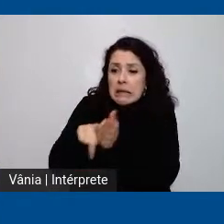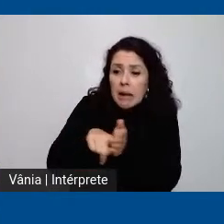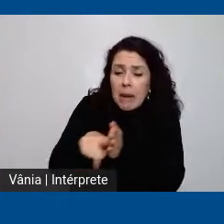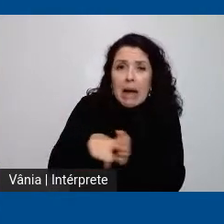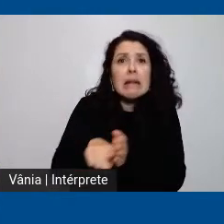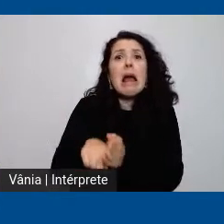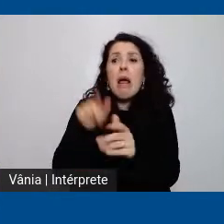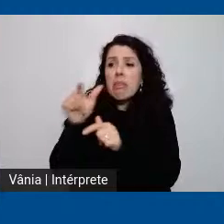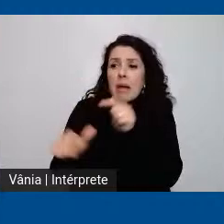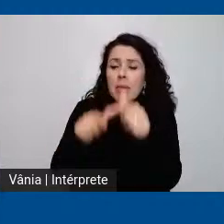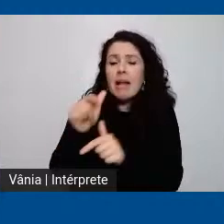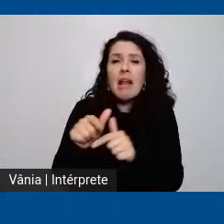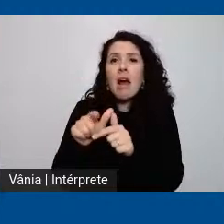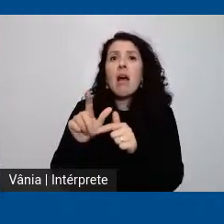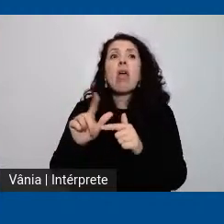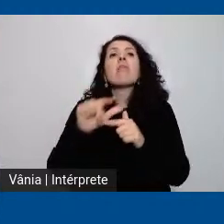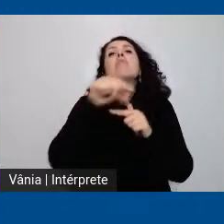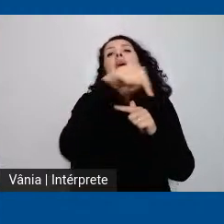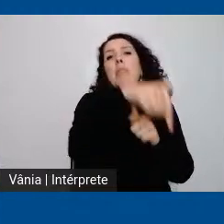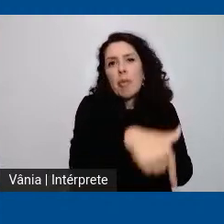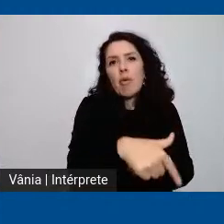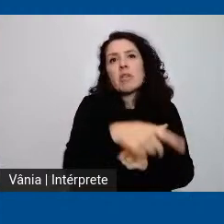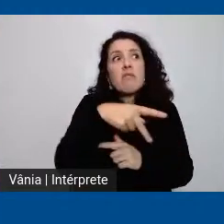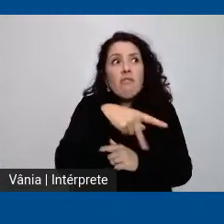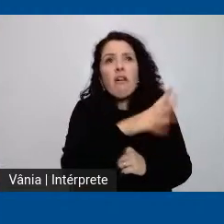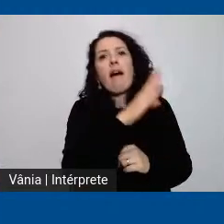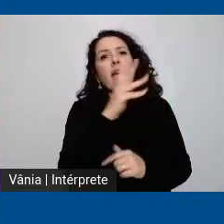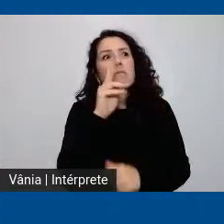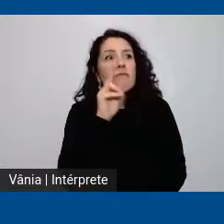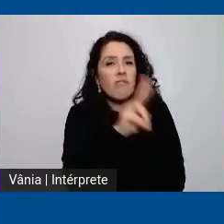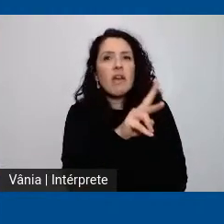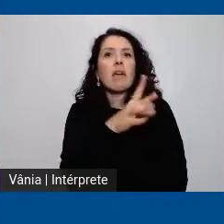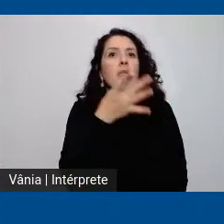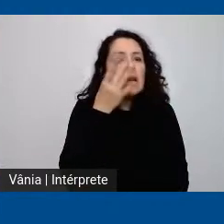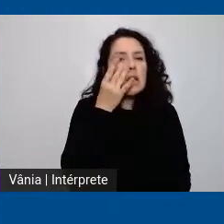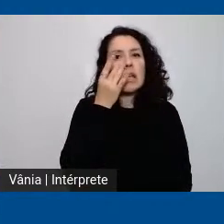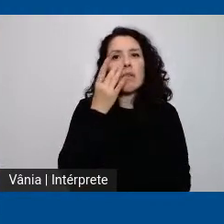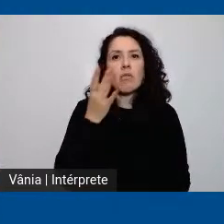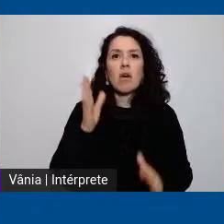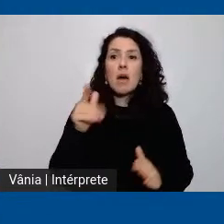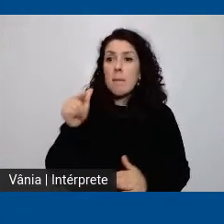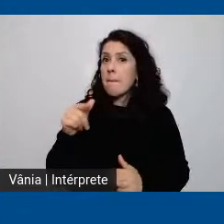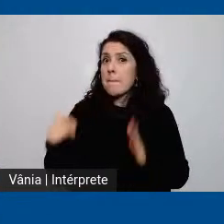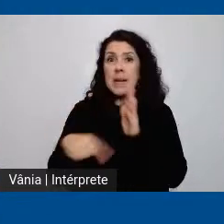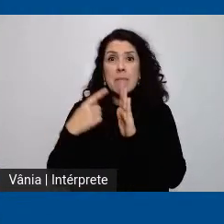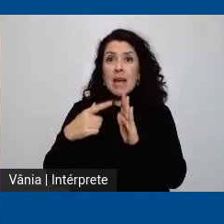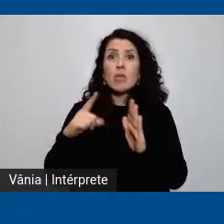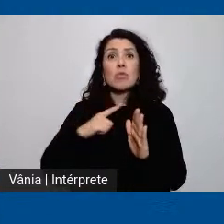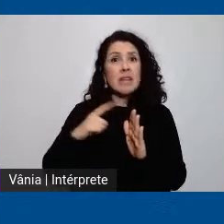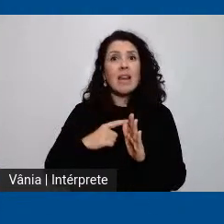ao arquivo, estando ali preparado, né, até para